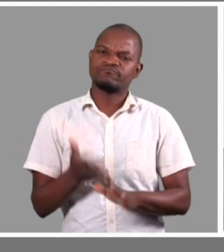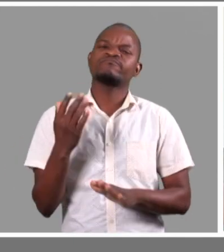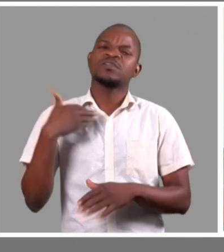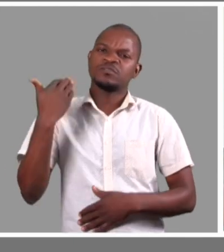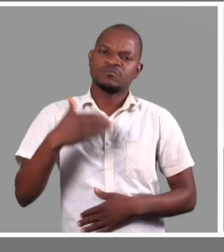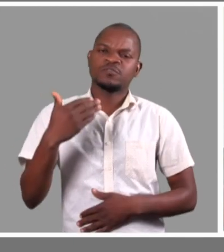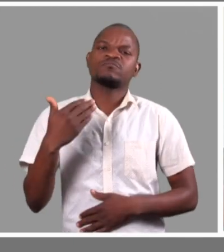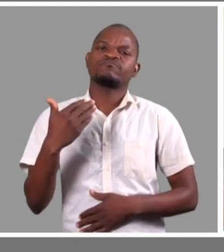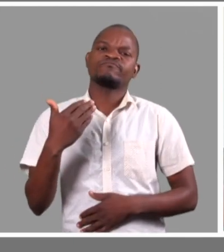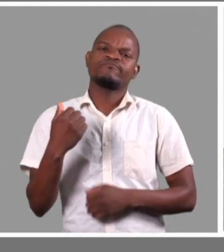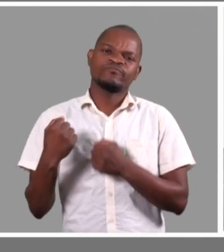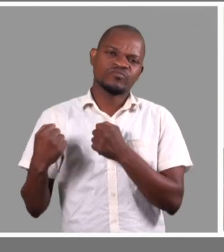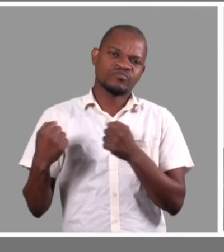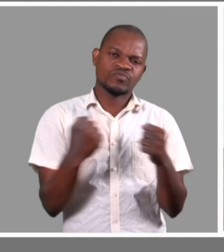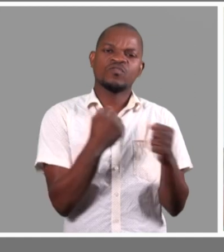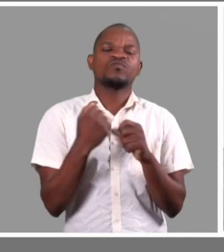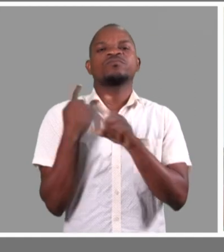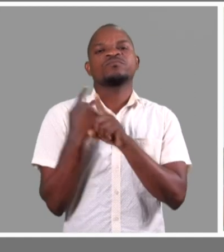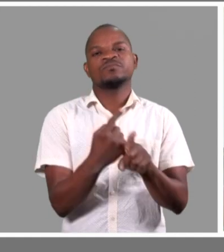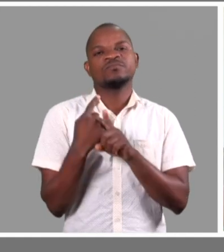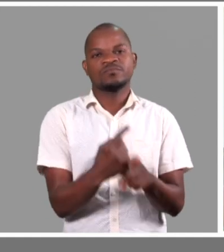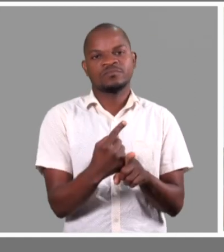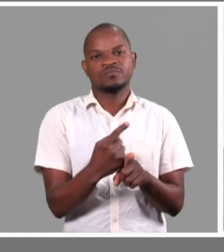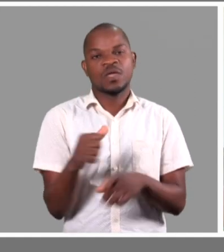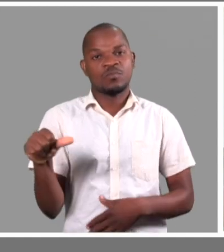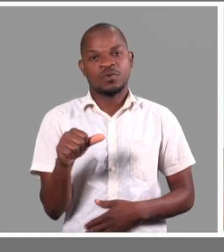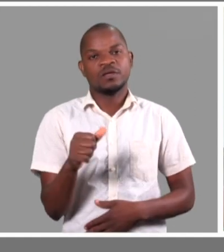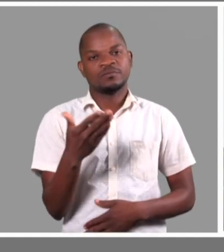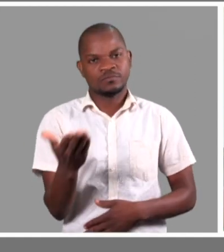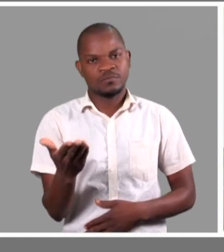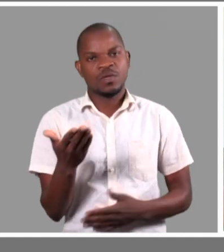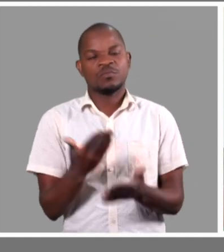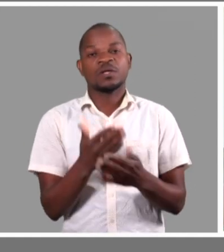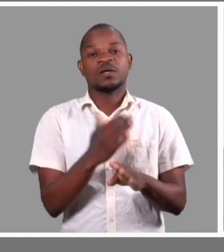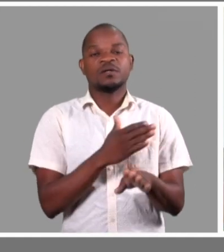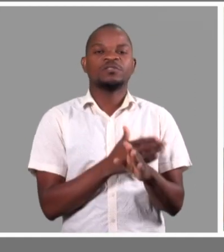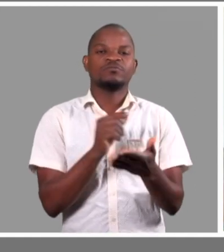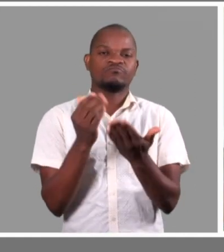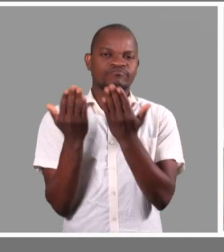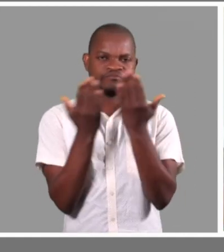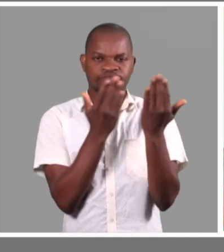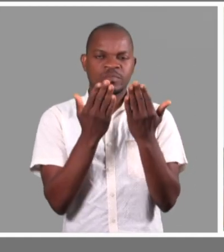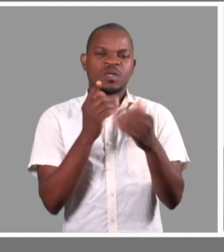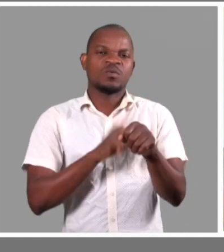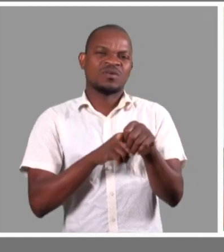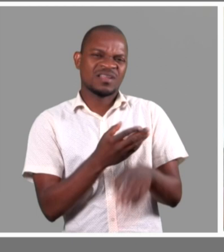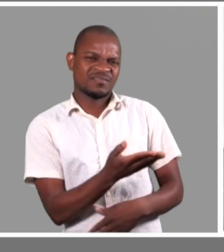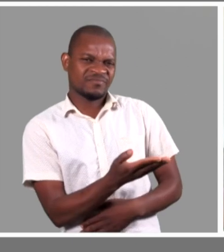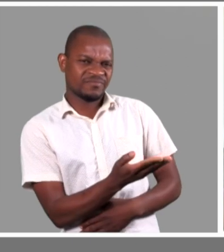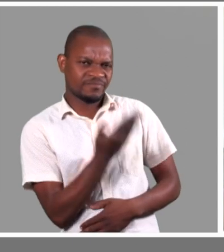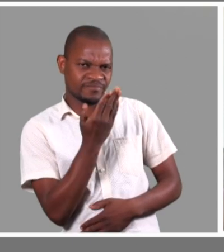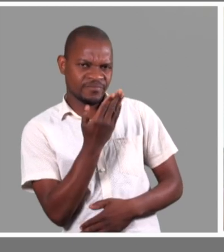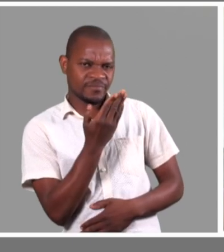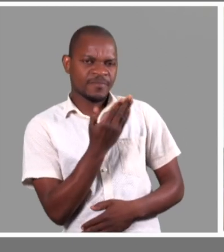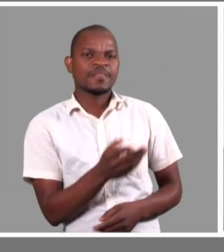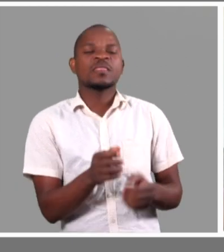eu irei passar a cidade, por ela, porque eu, não estava dura, estudava de manhã,